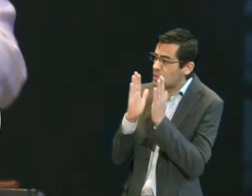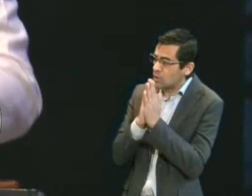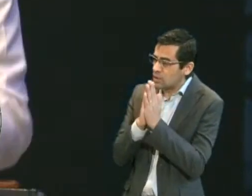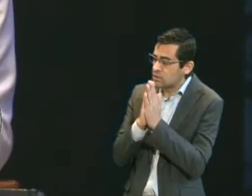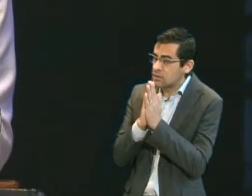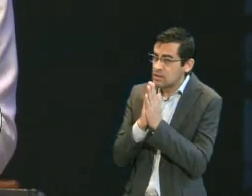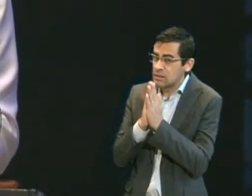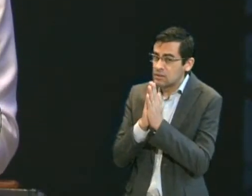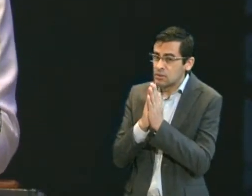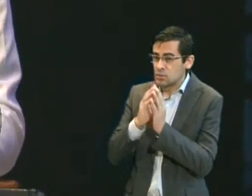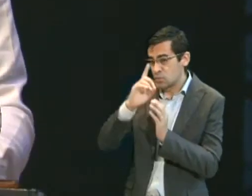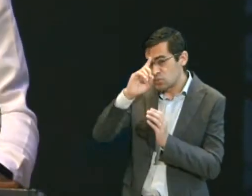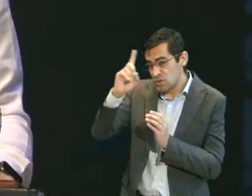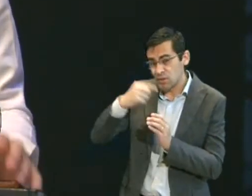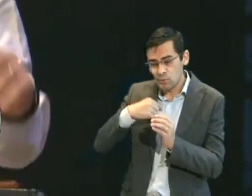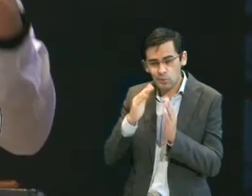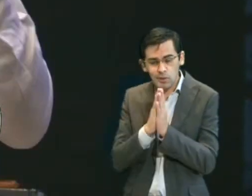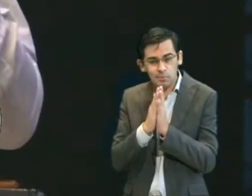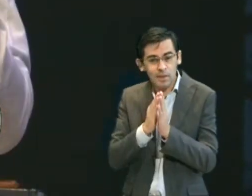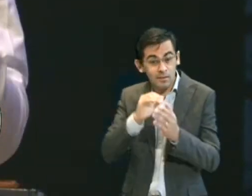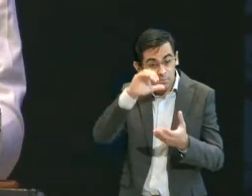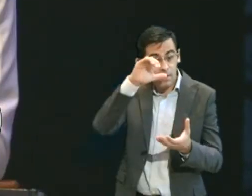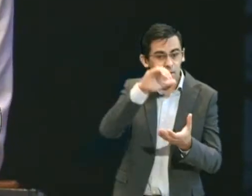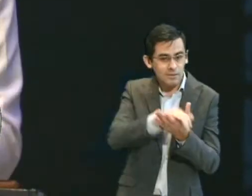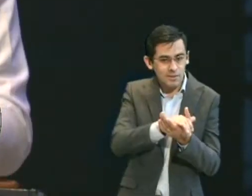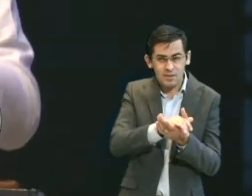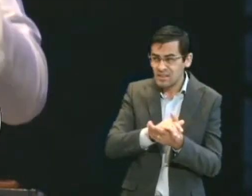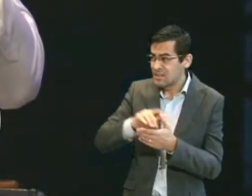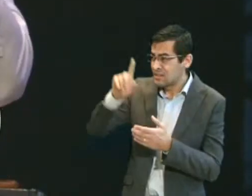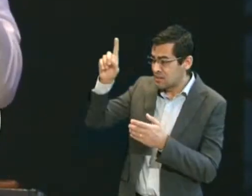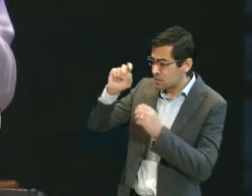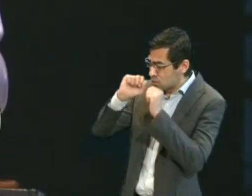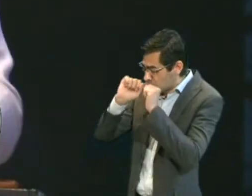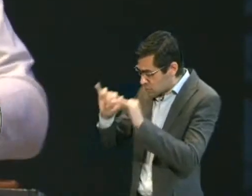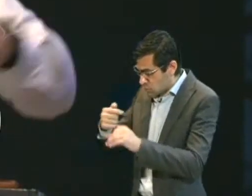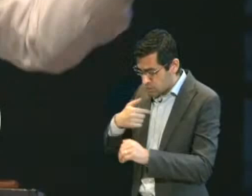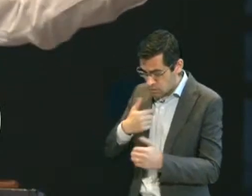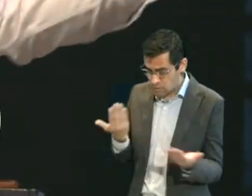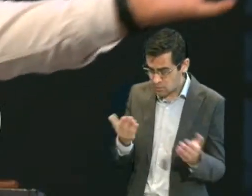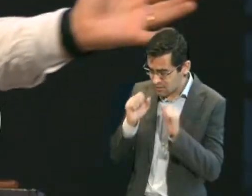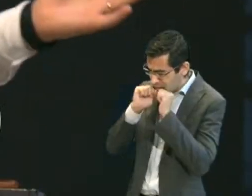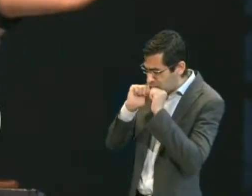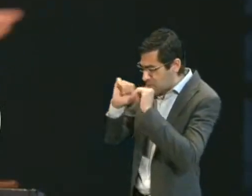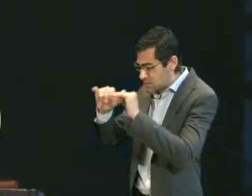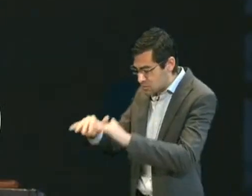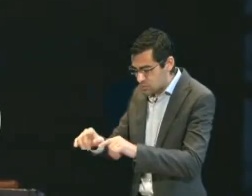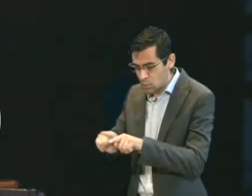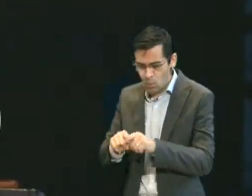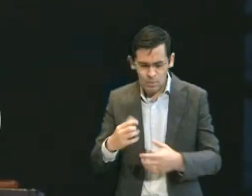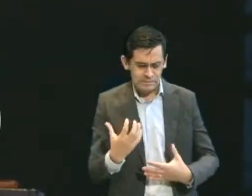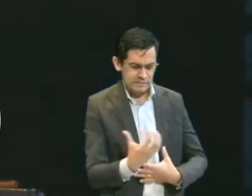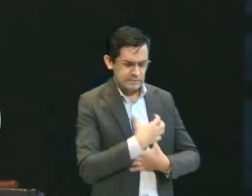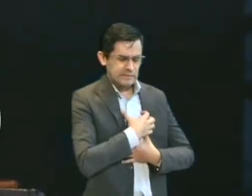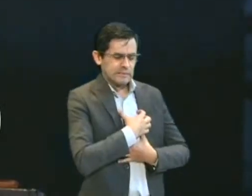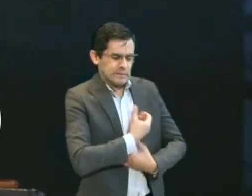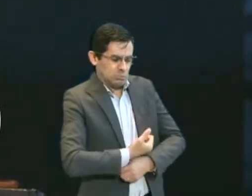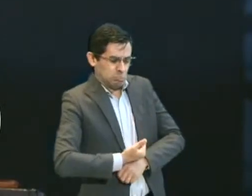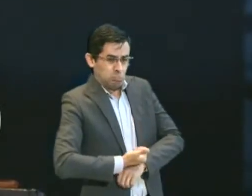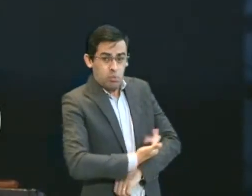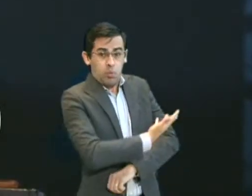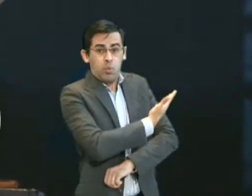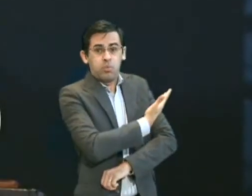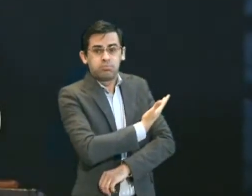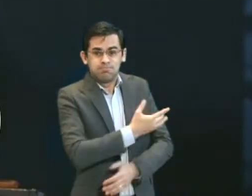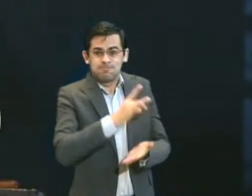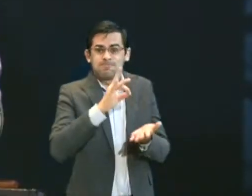sua mãe. Filho, Deus já te abençoou e eu te abençoo agora. Nossa! Quando eu tive essa